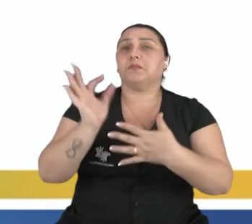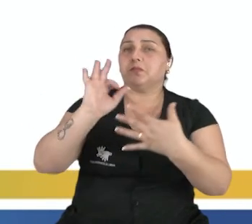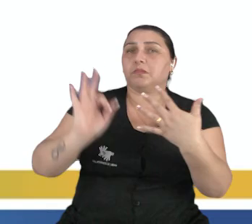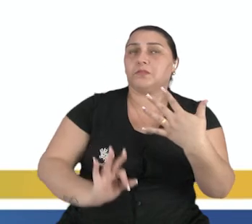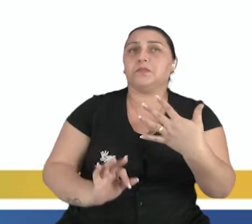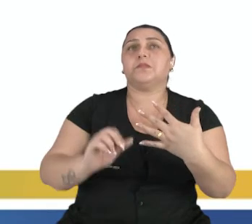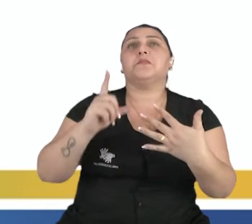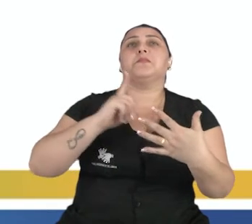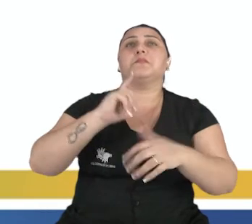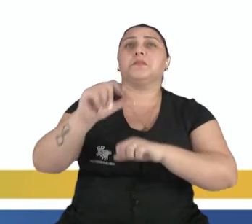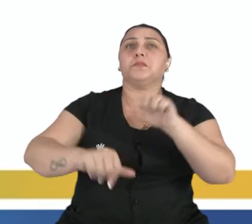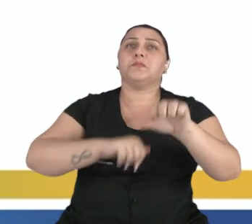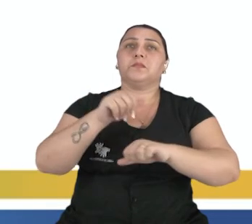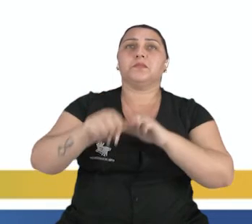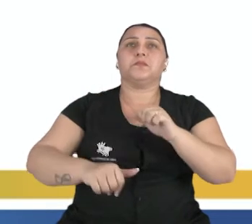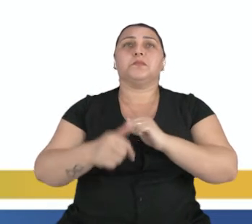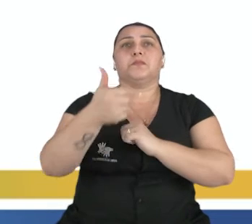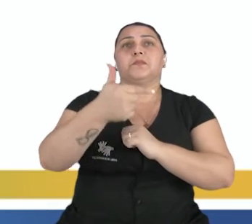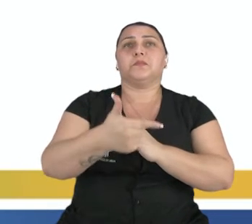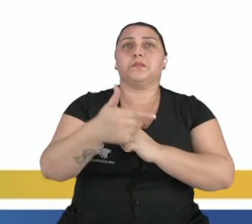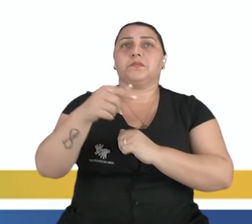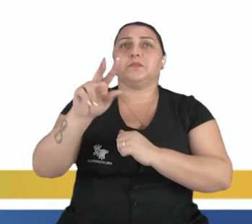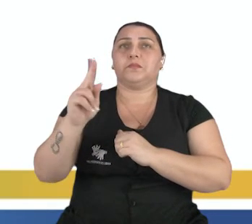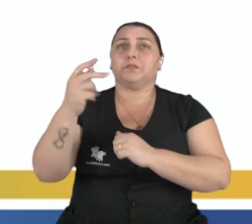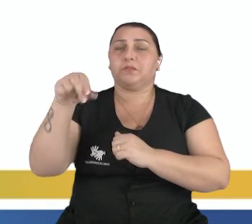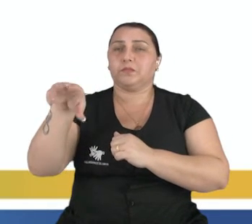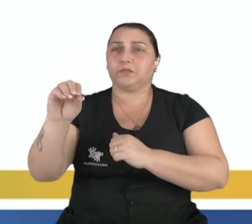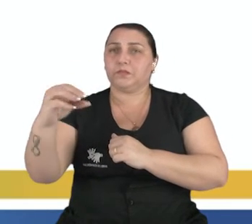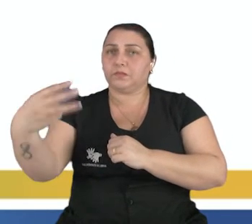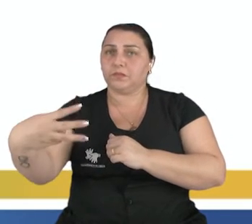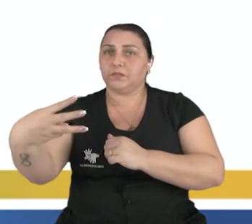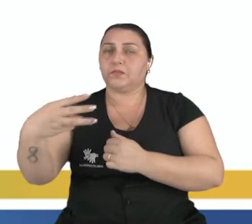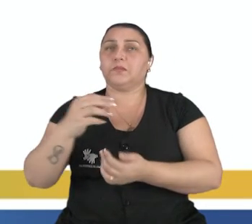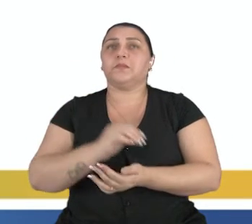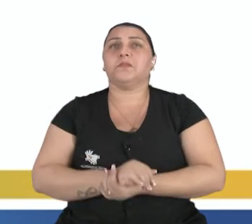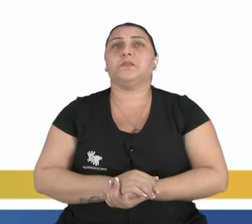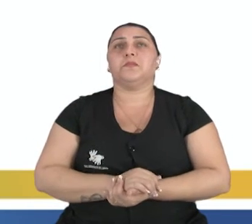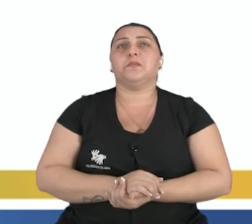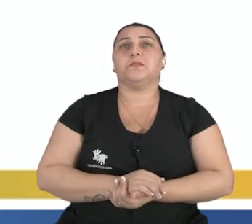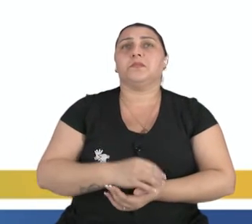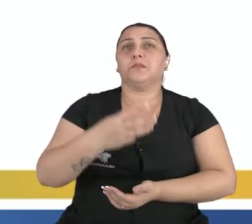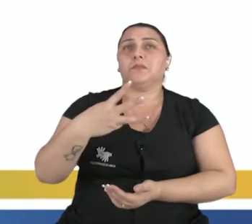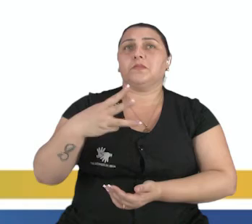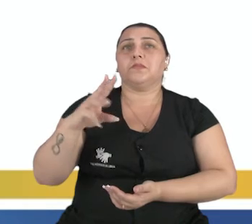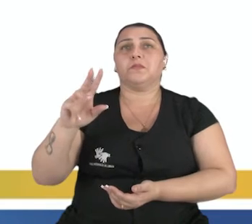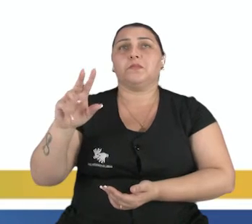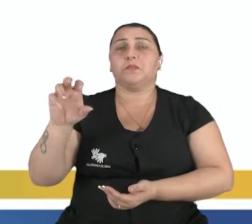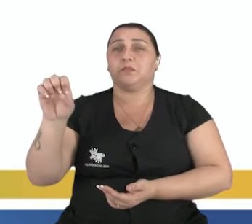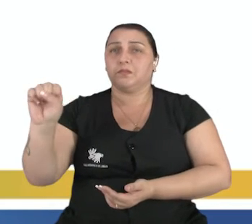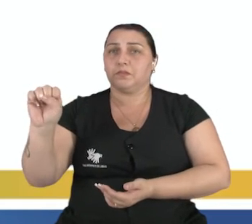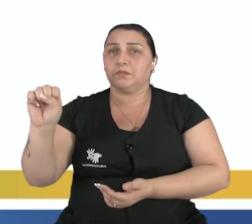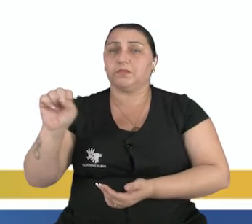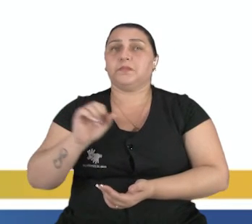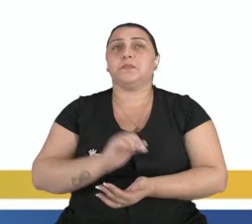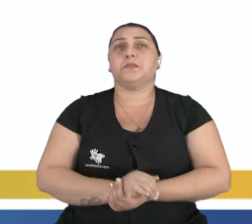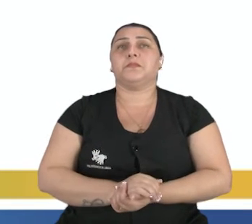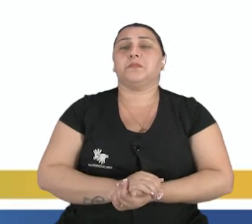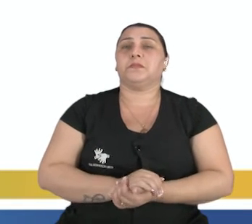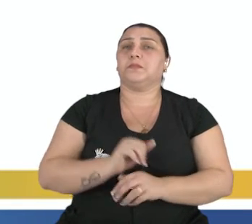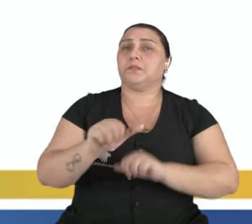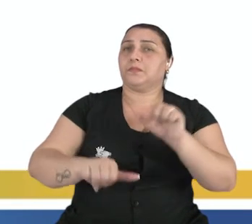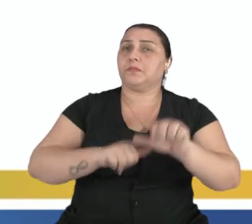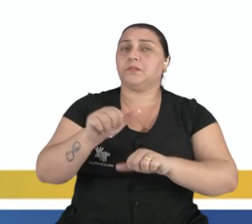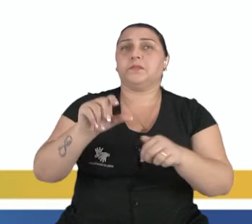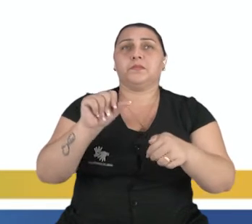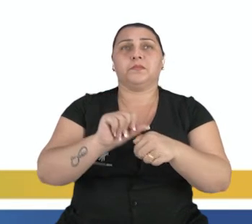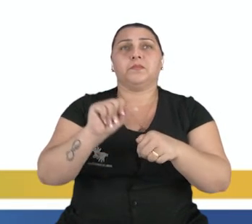nós temos a variação, né, que é de 2 para o nitrogênio e de 3 para o enxofre. Essa variação